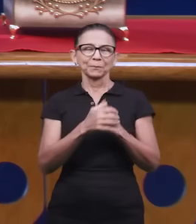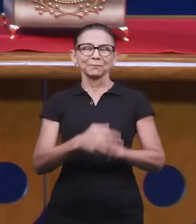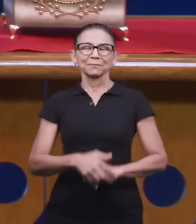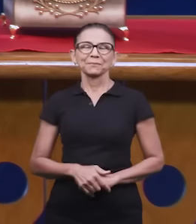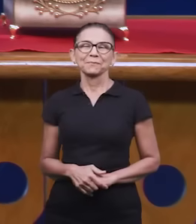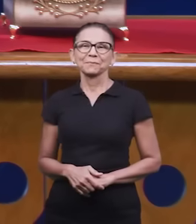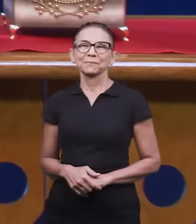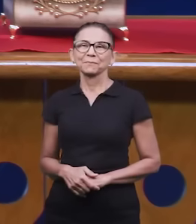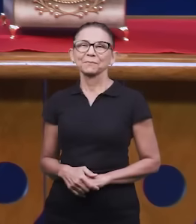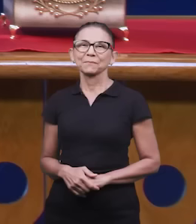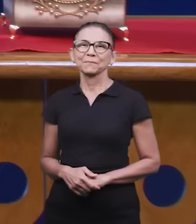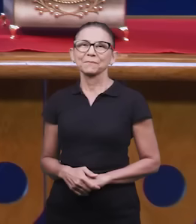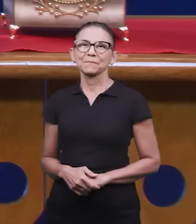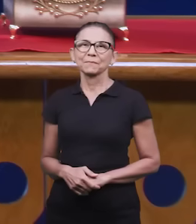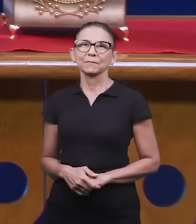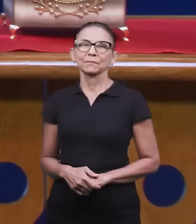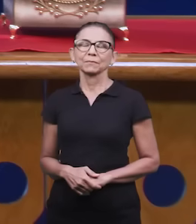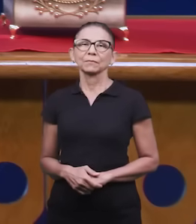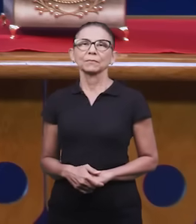sempre. Amém.